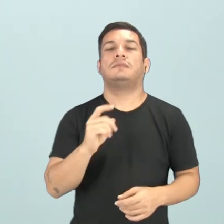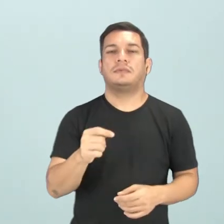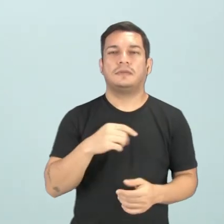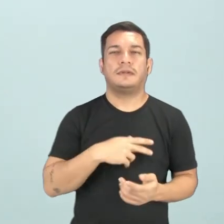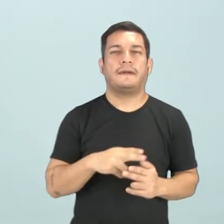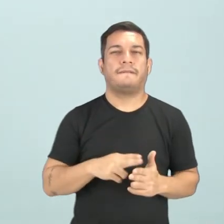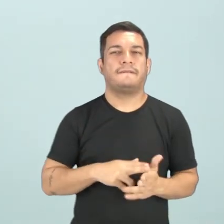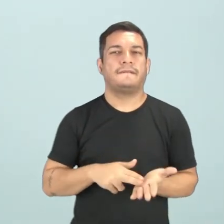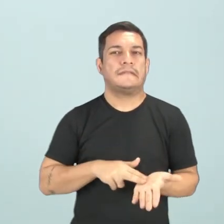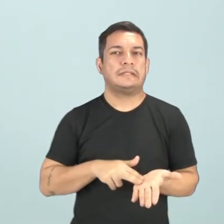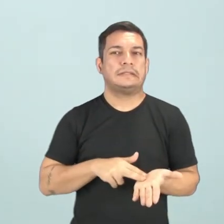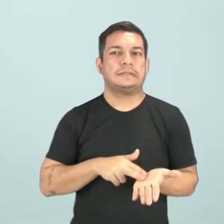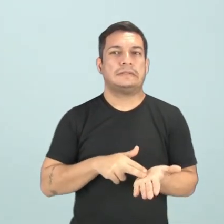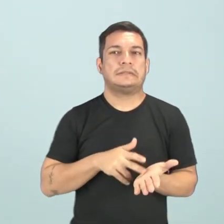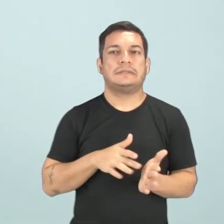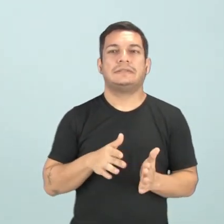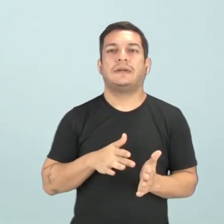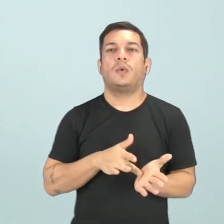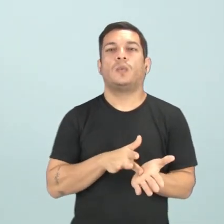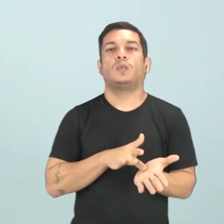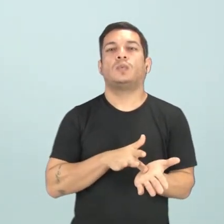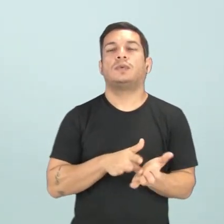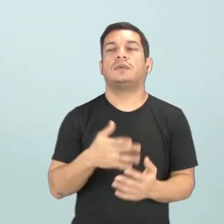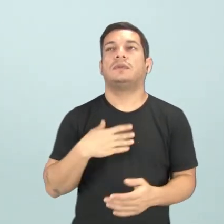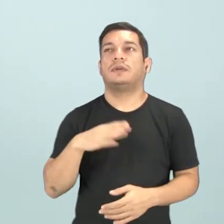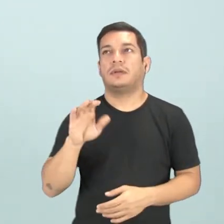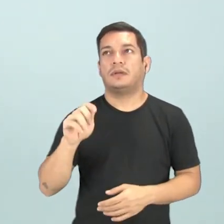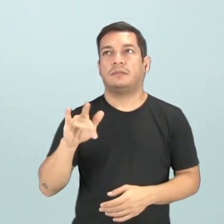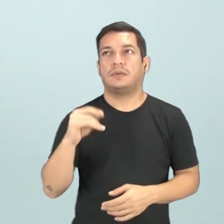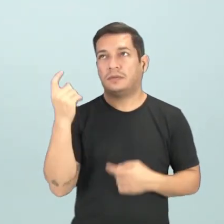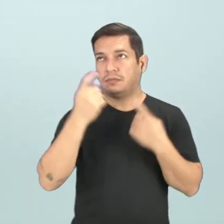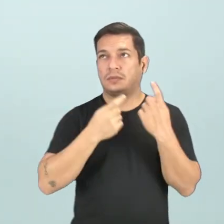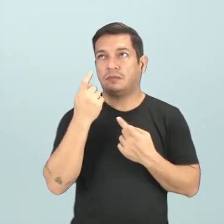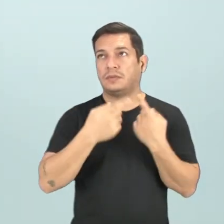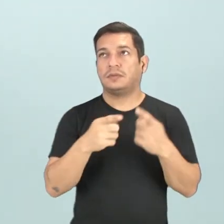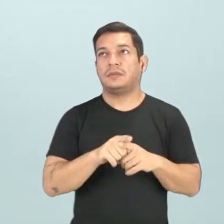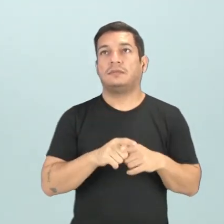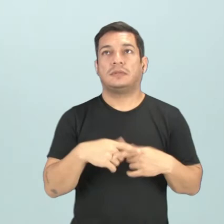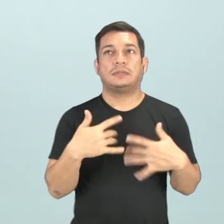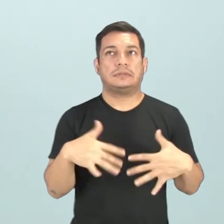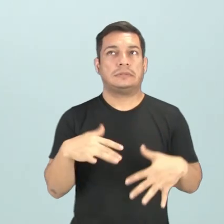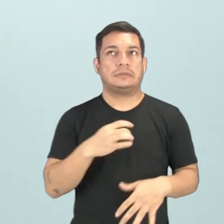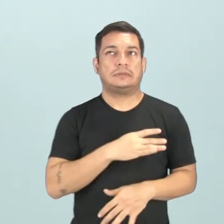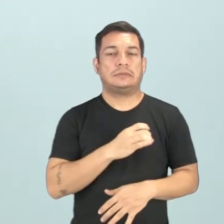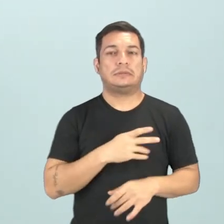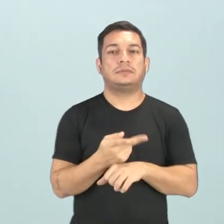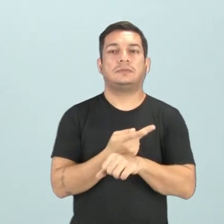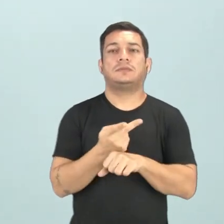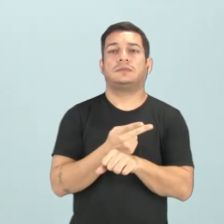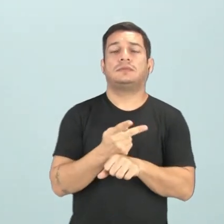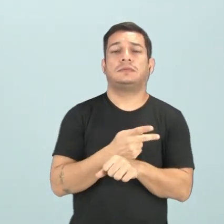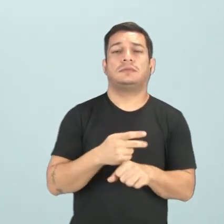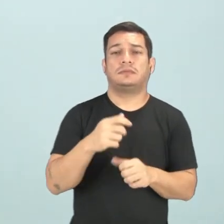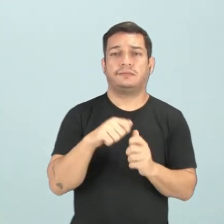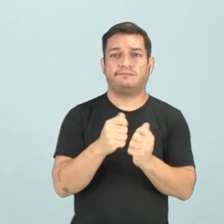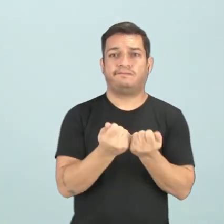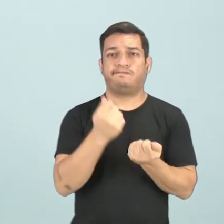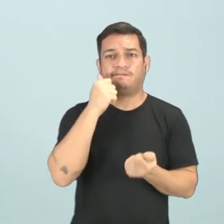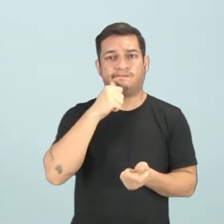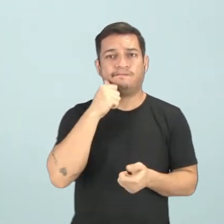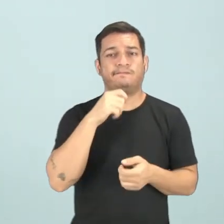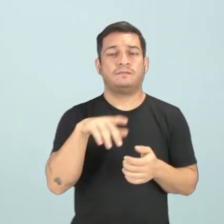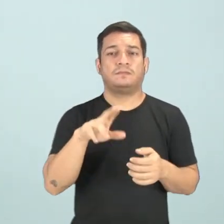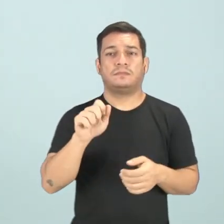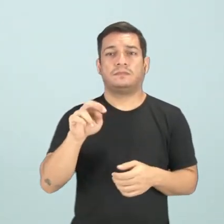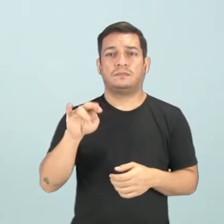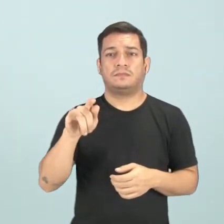ali, aí eles começam a ficar, o Camilo começa a ficar preocupado, com medo, e procura a cartomante para saber o que pode acontecer.